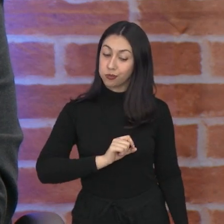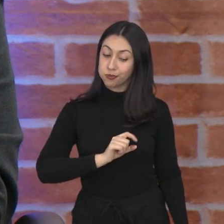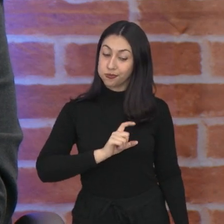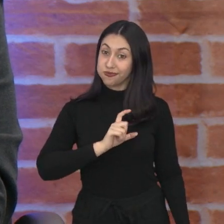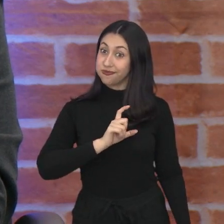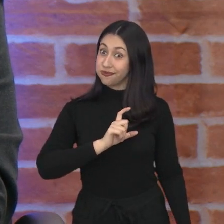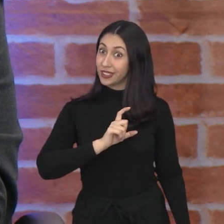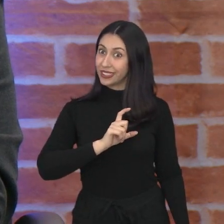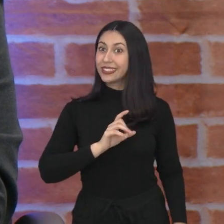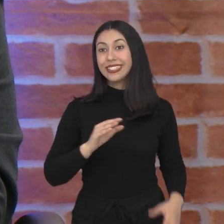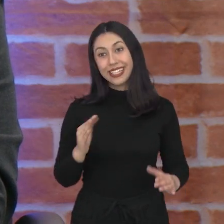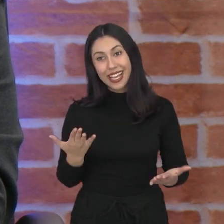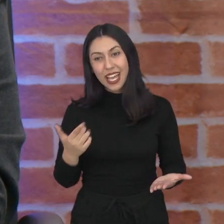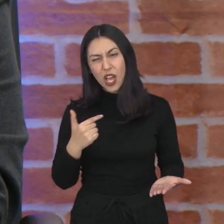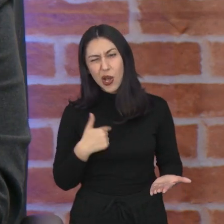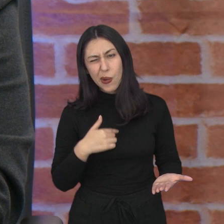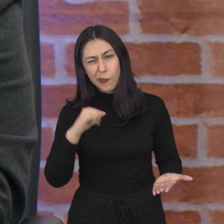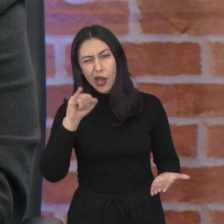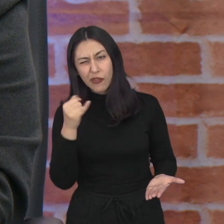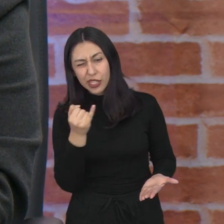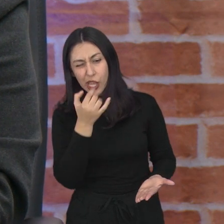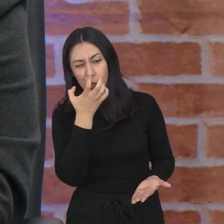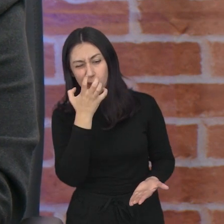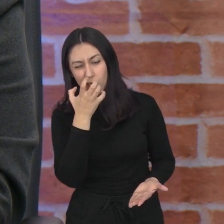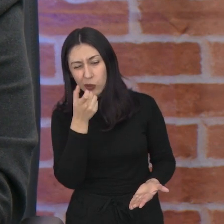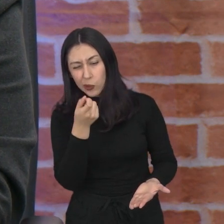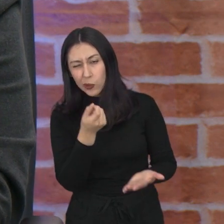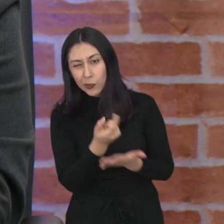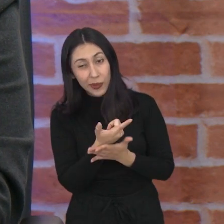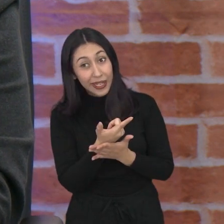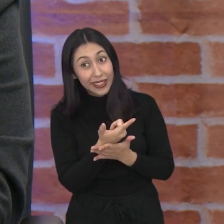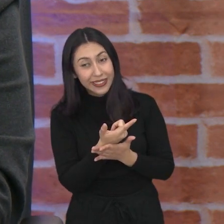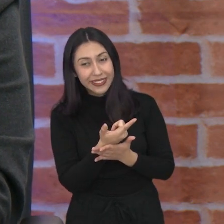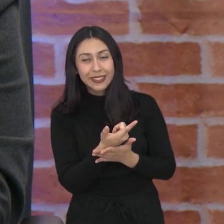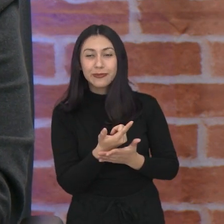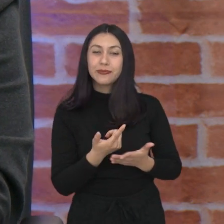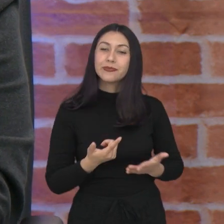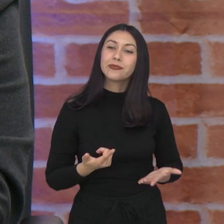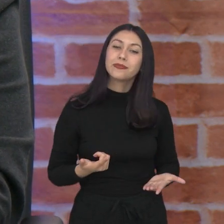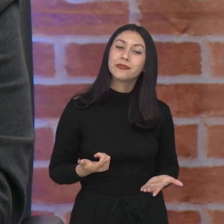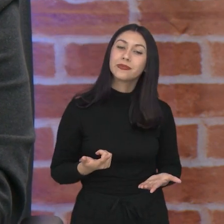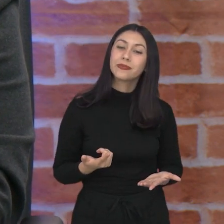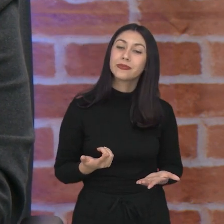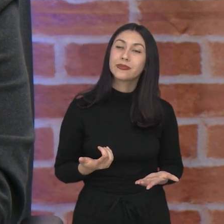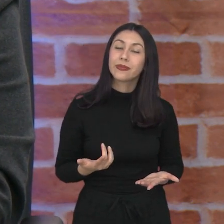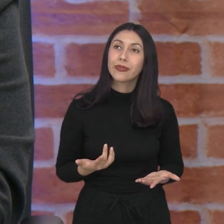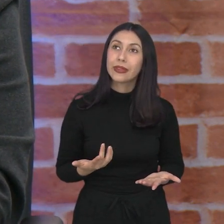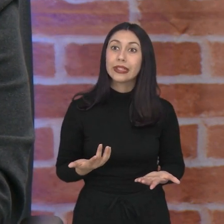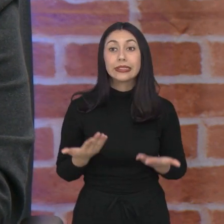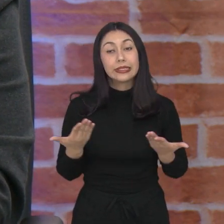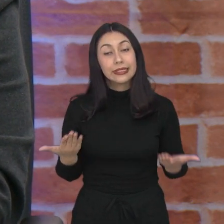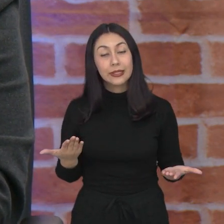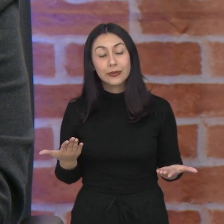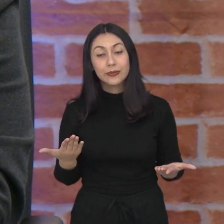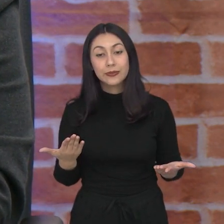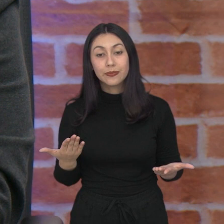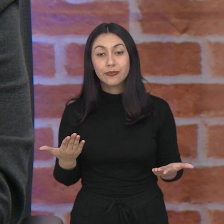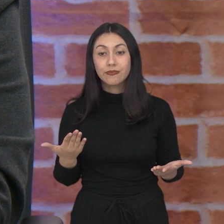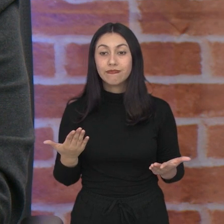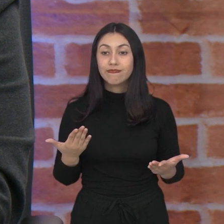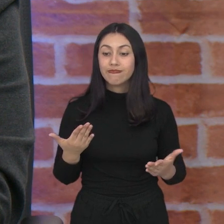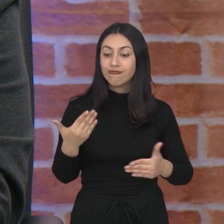mais gordinho, assim, até inclusive eu comprei meu cachorro com esse primeiro cachê. E desde então eu